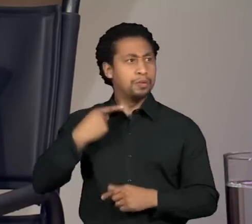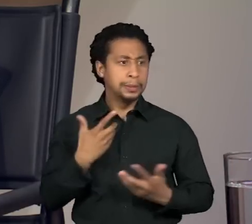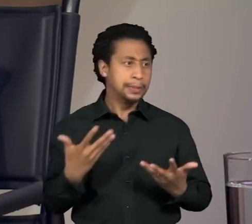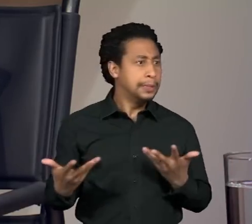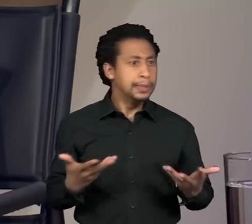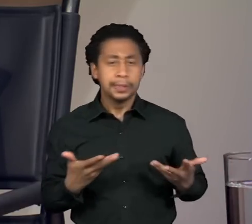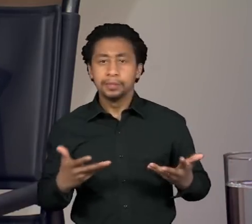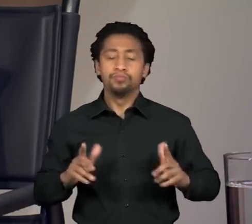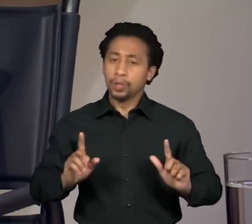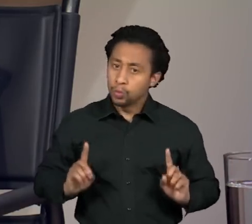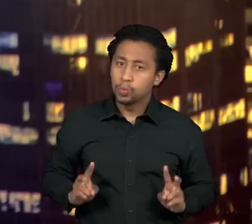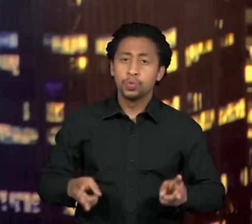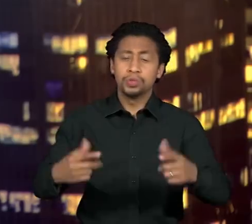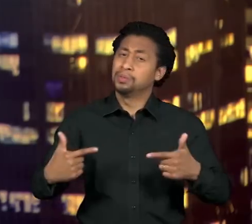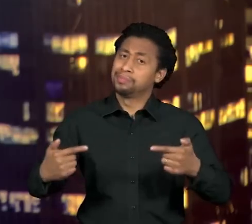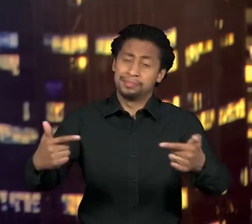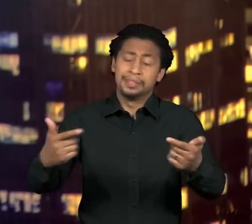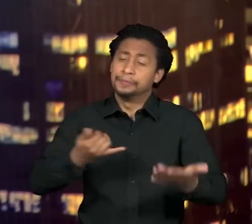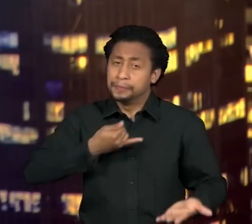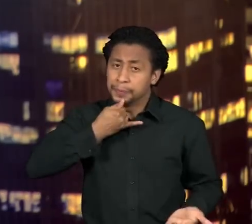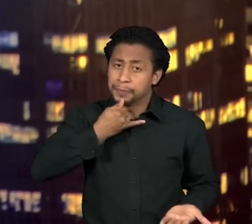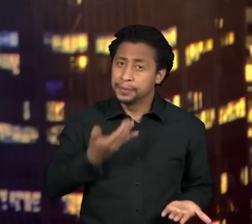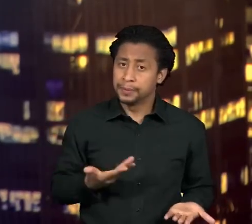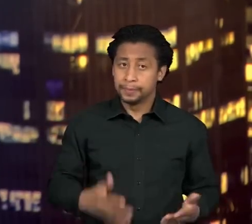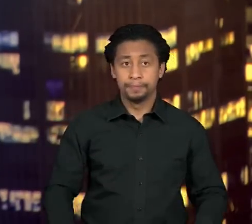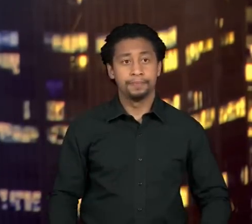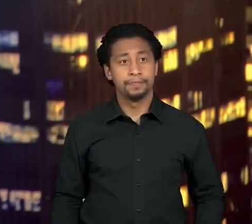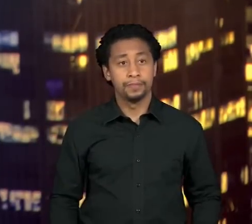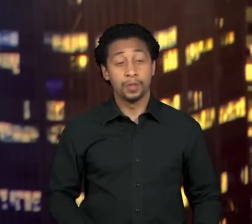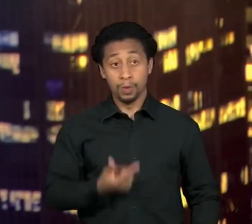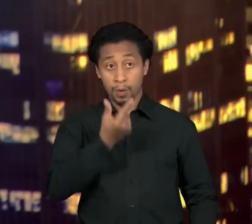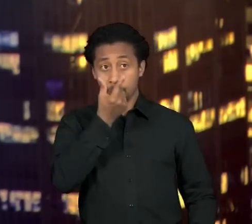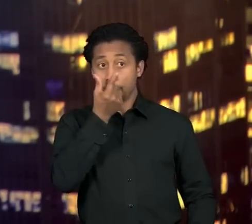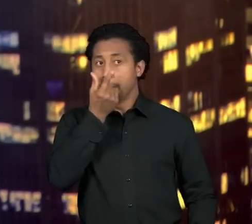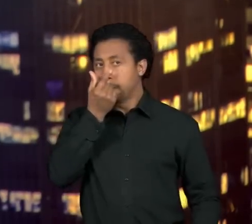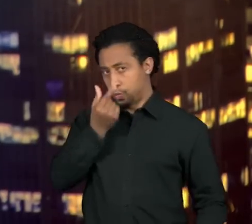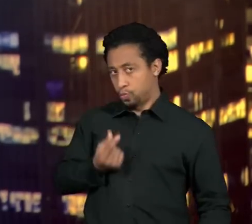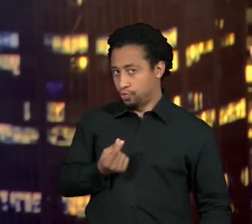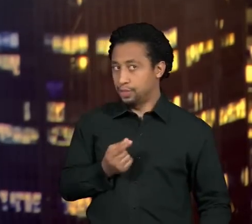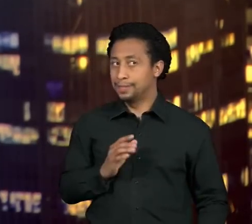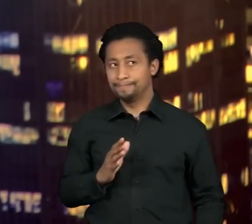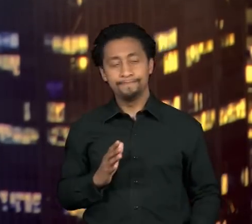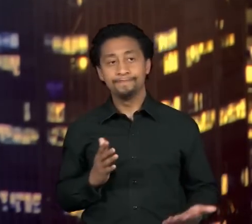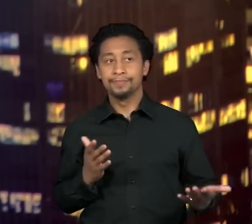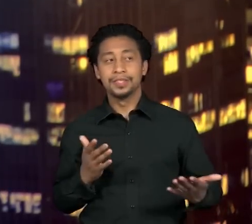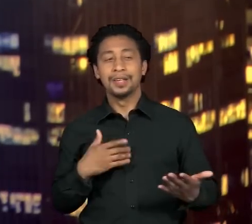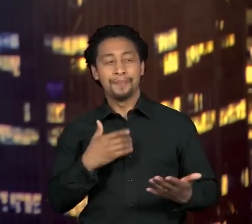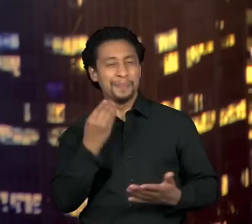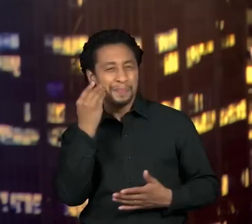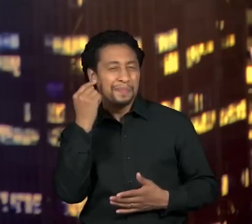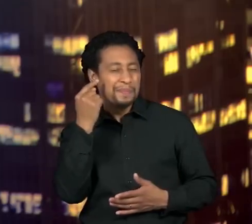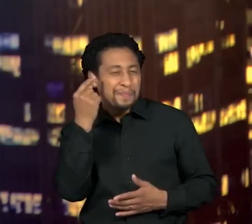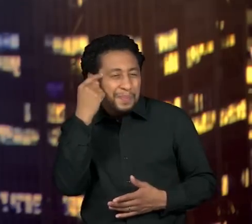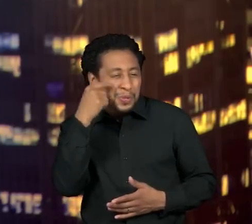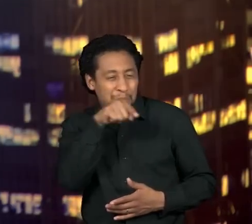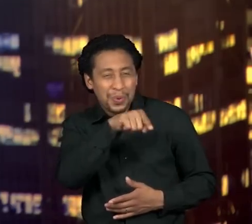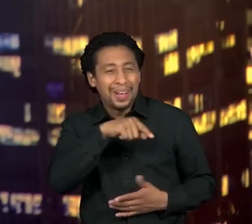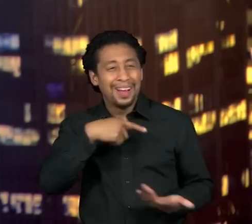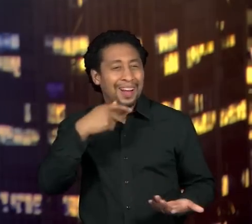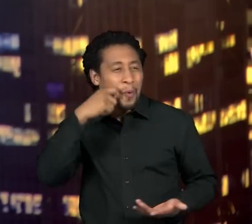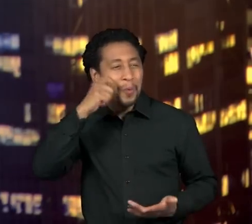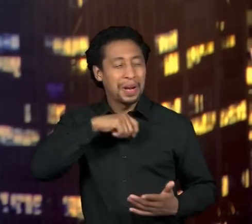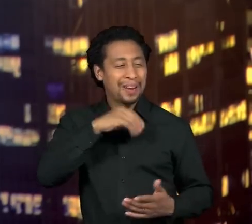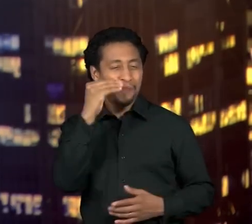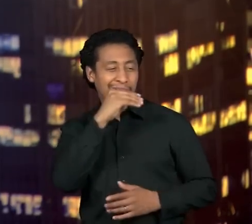a comunidade internacional. Quer dizer, ao mesmo tempo que Putin subestimou, né, a Ucrânia também superestimou o seu